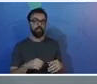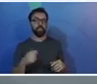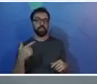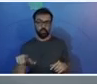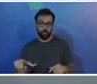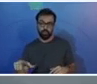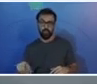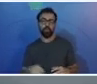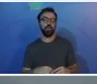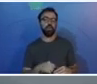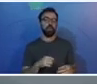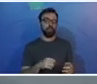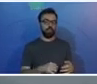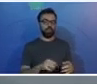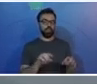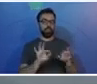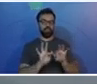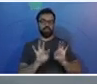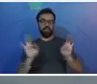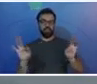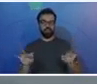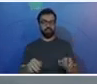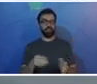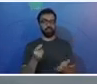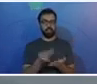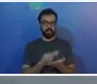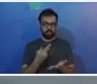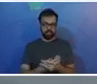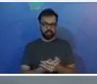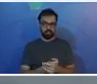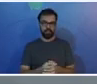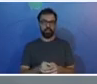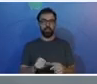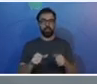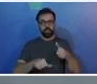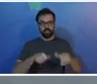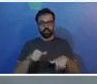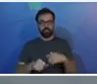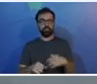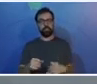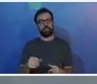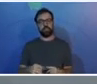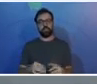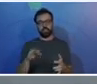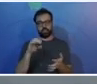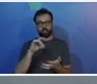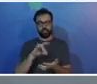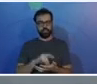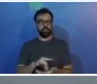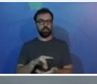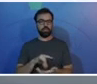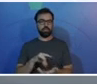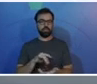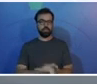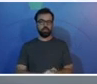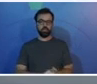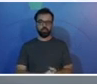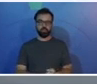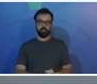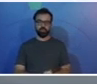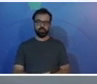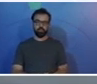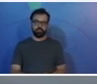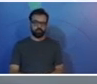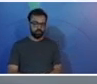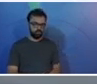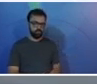incorretas, tornando-as corretas. Então, vocês reescrevam aquela que vocês marcarem incorreta no caderno,